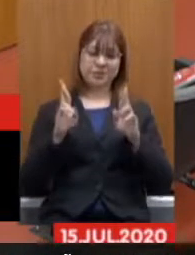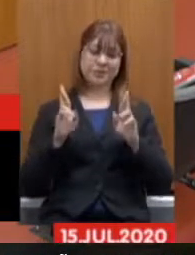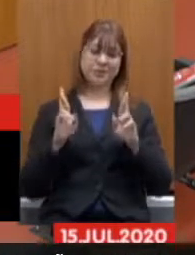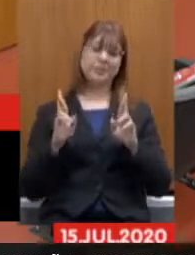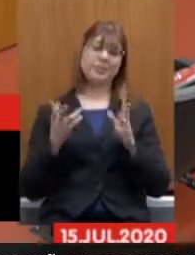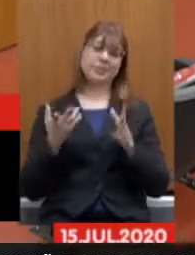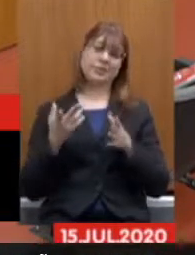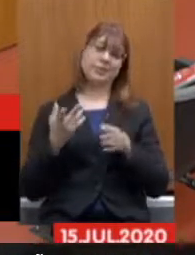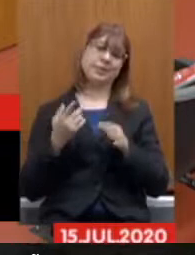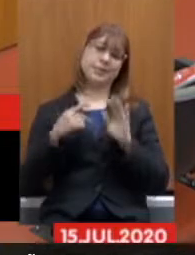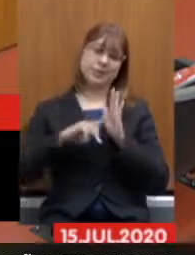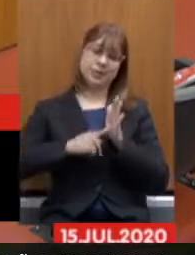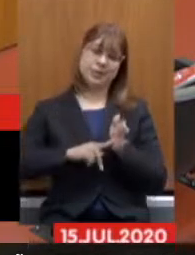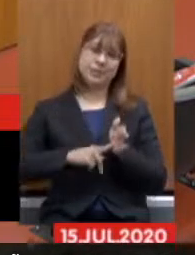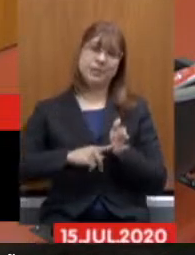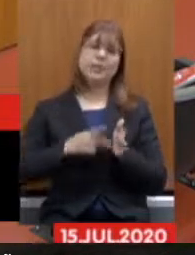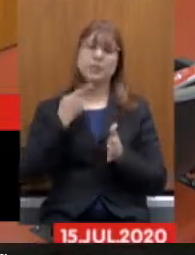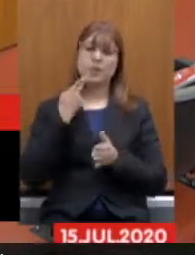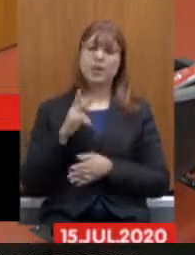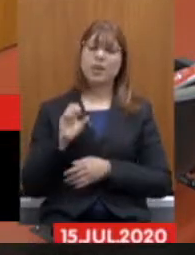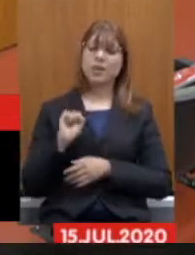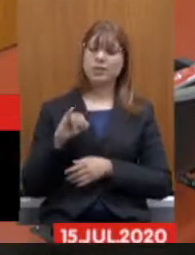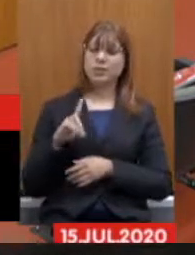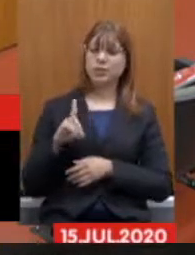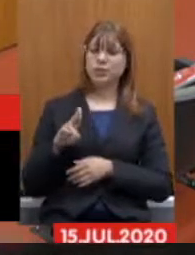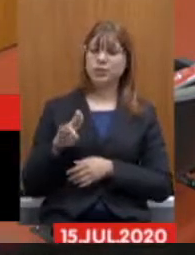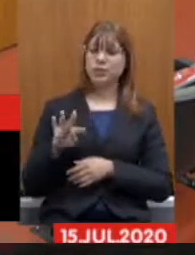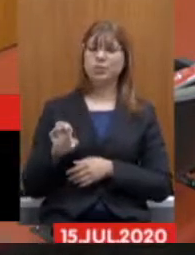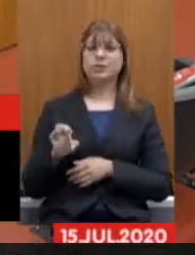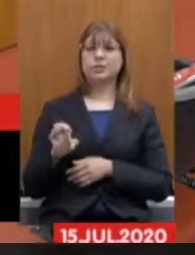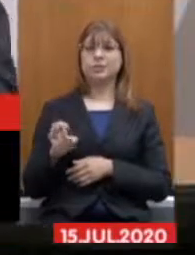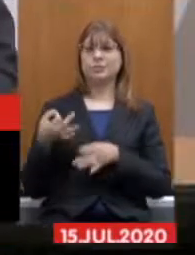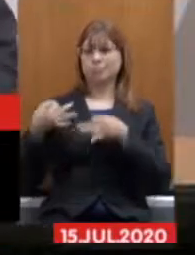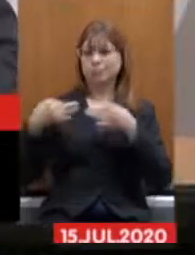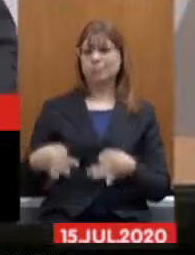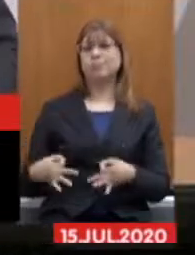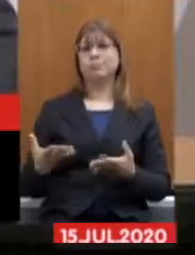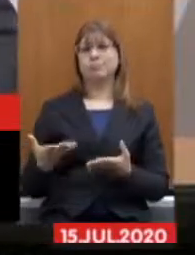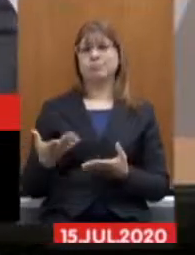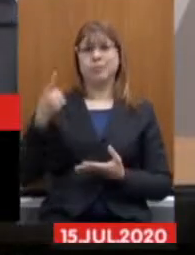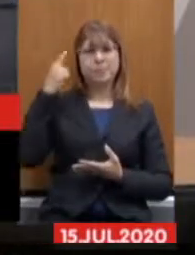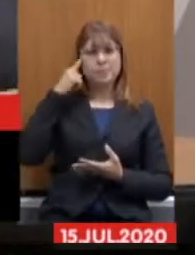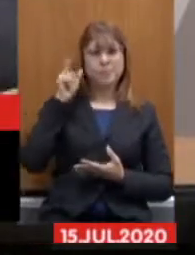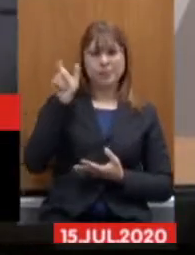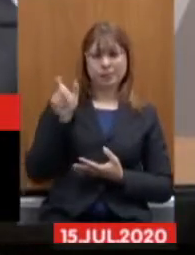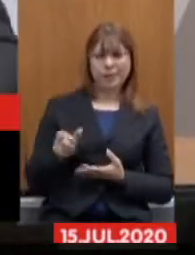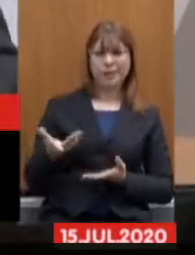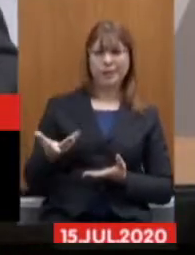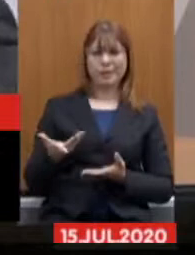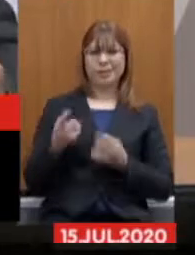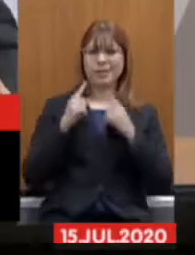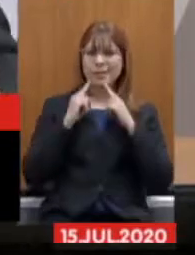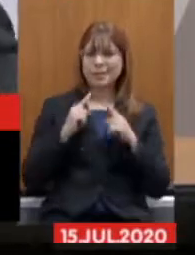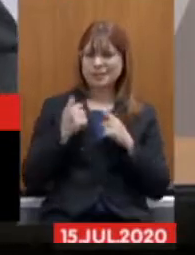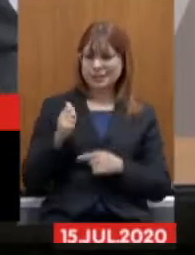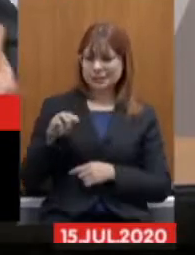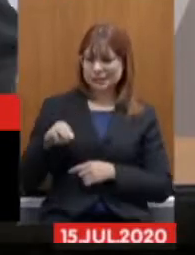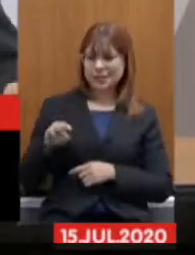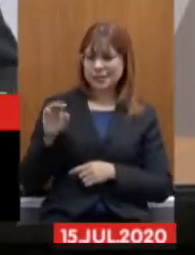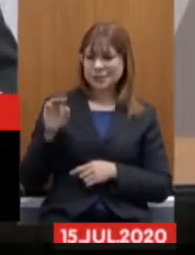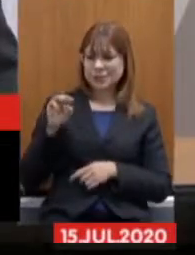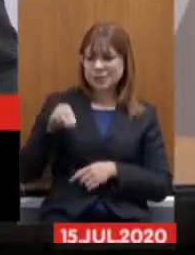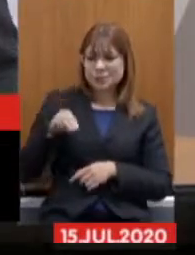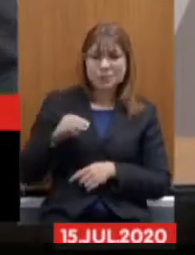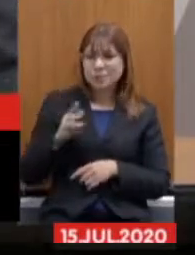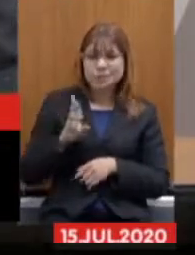encontram dizer que a presidente dilma está corretíssima imagine se ela está queixando que quem virou